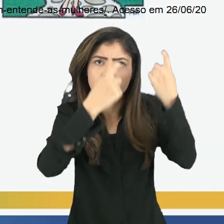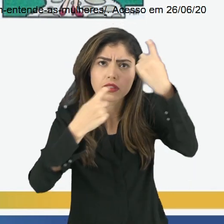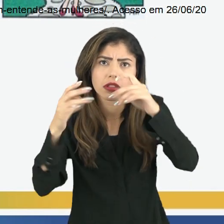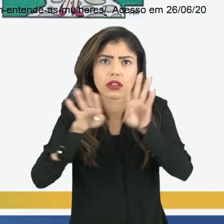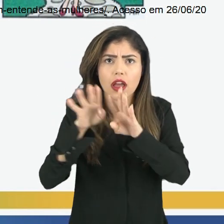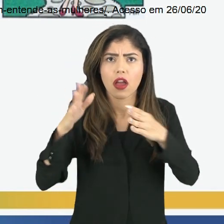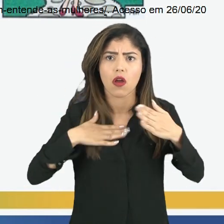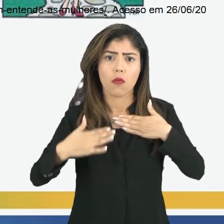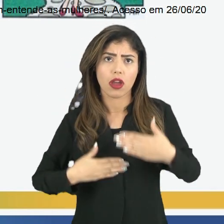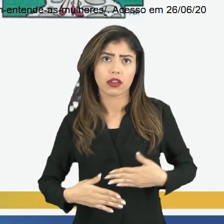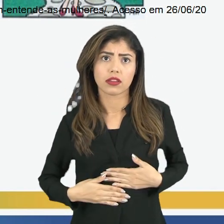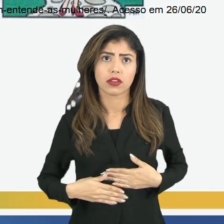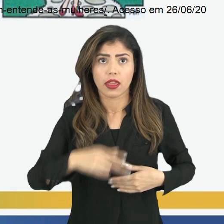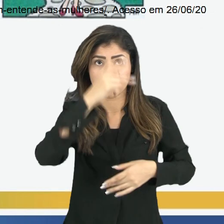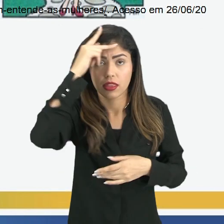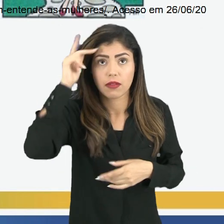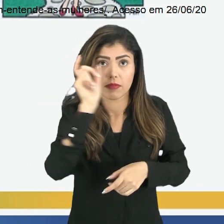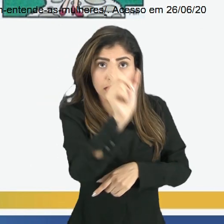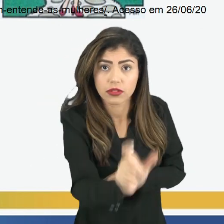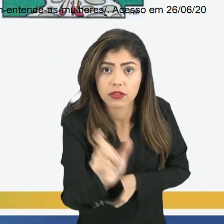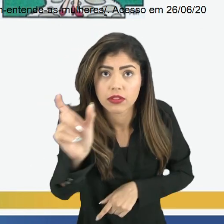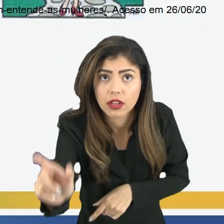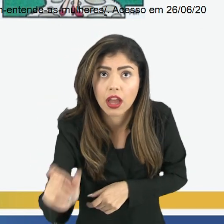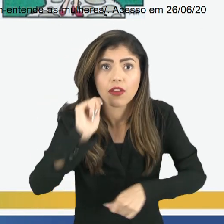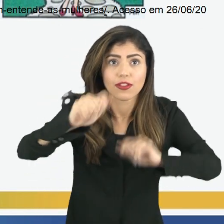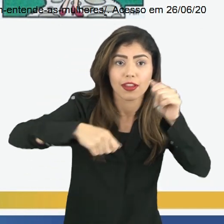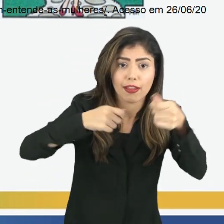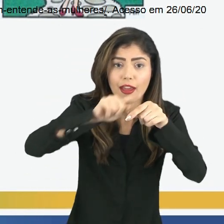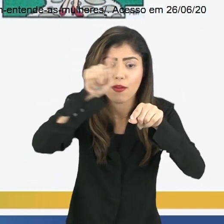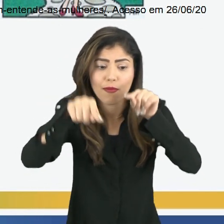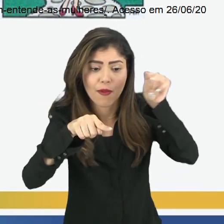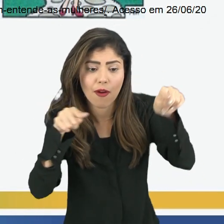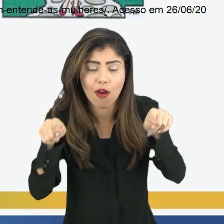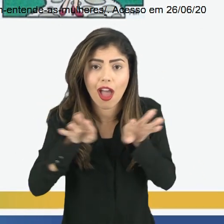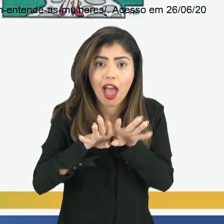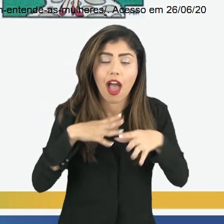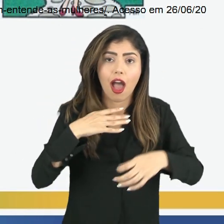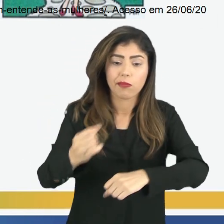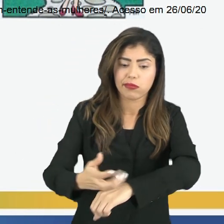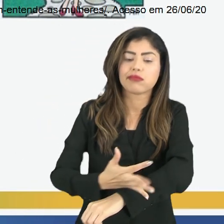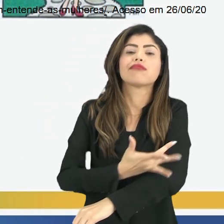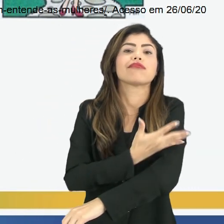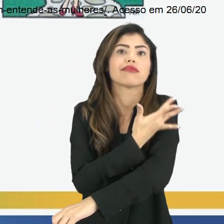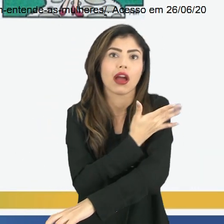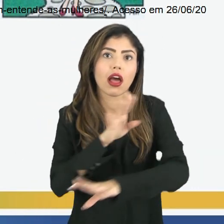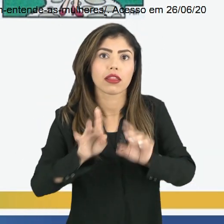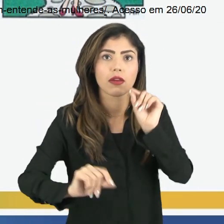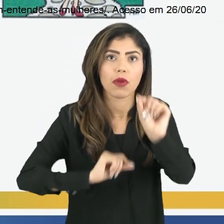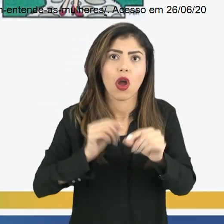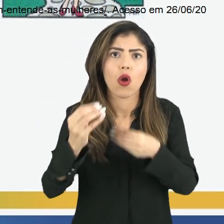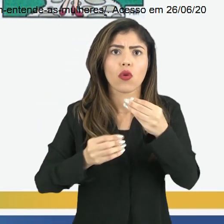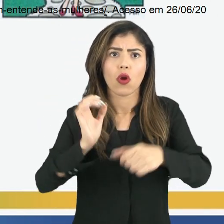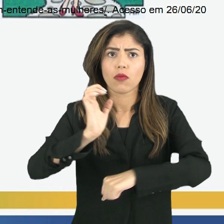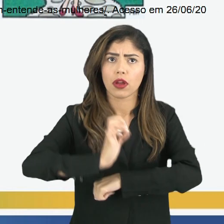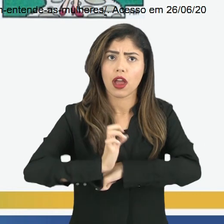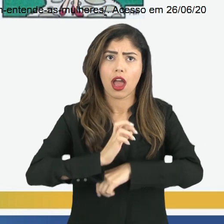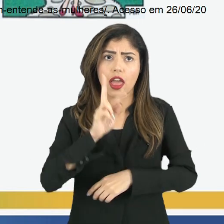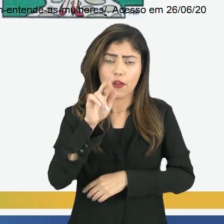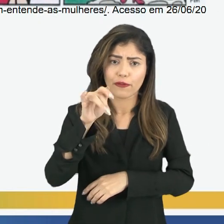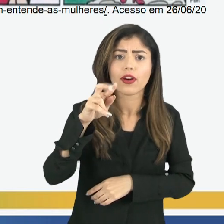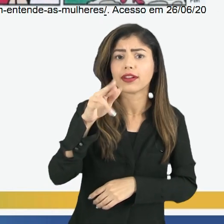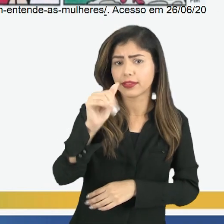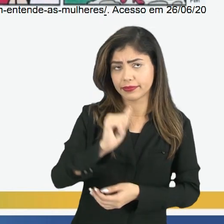expressões faciais e corporais da personagem e os sinais de pontuação marcam as emoções, bem como seu estado de